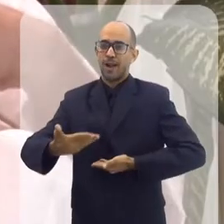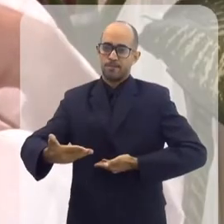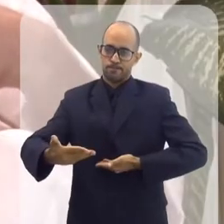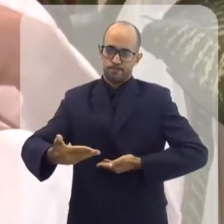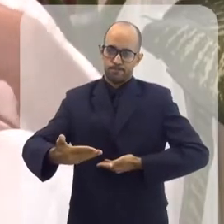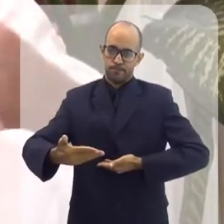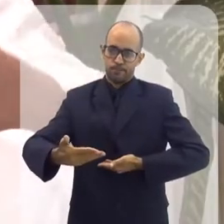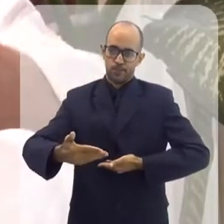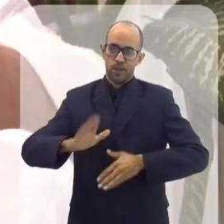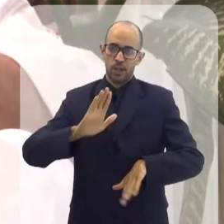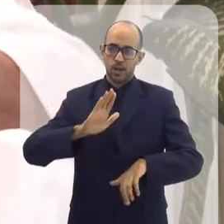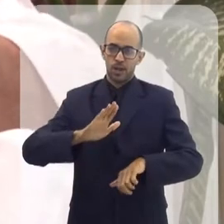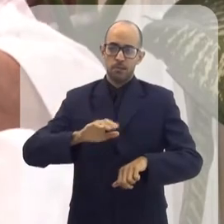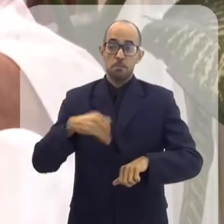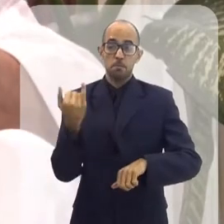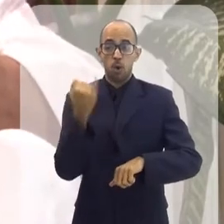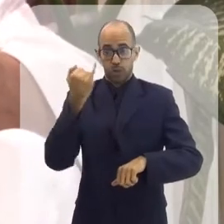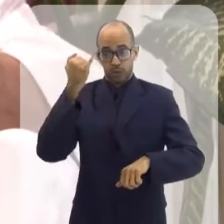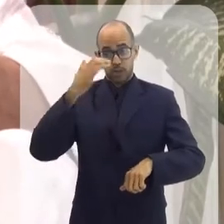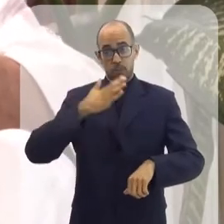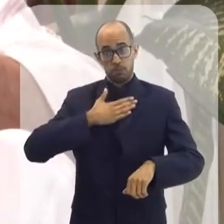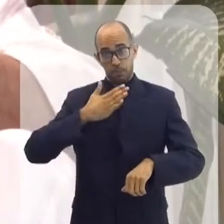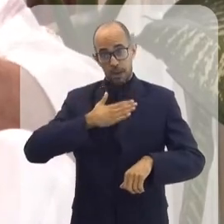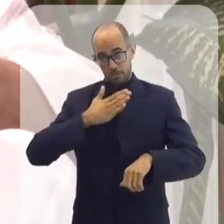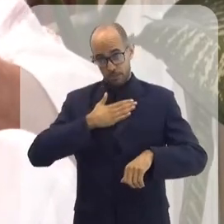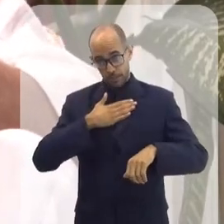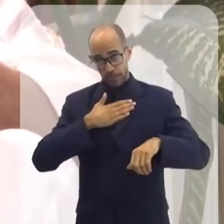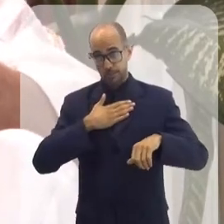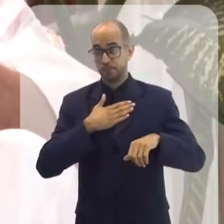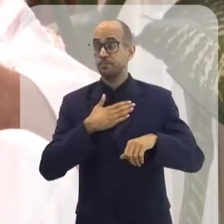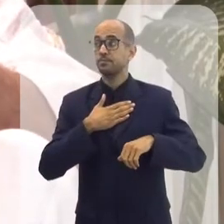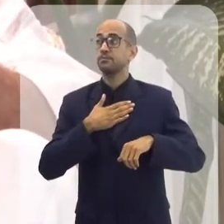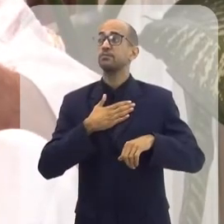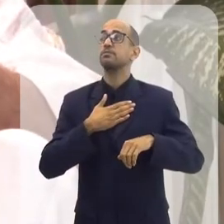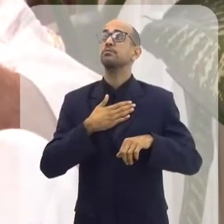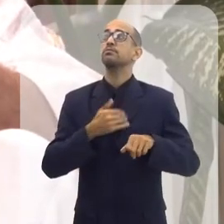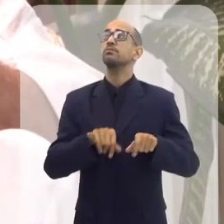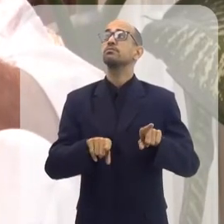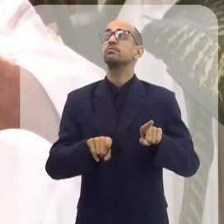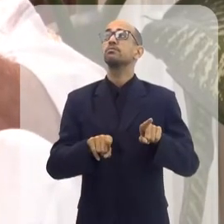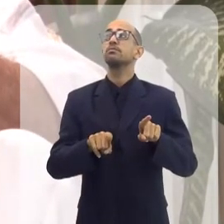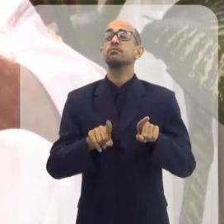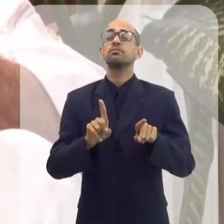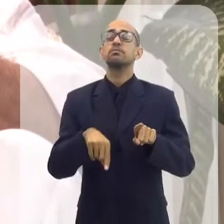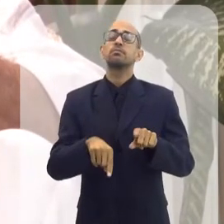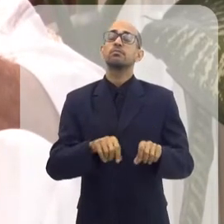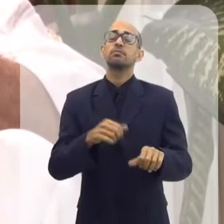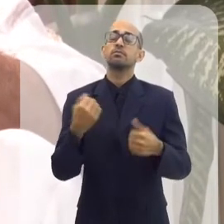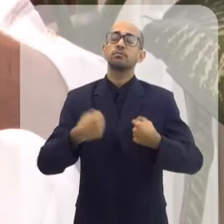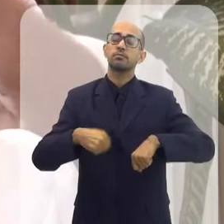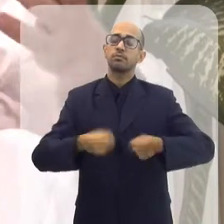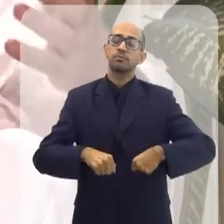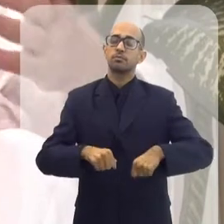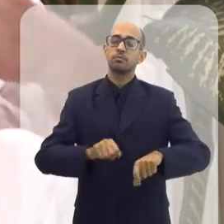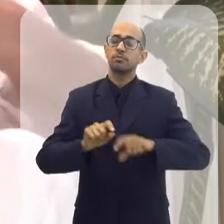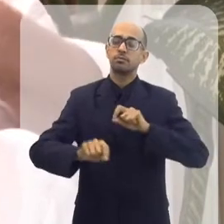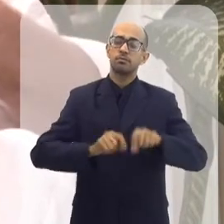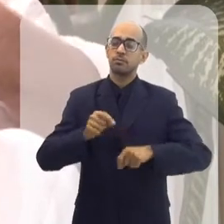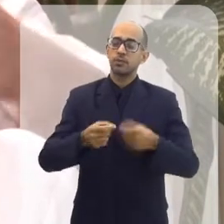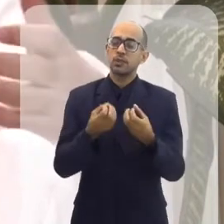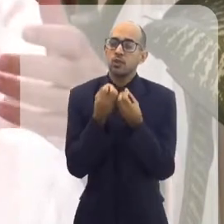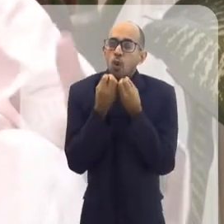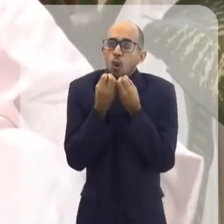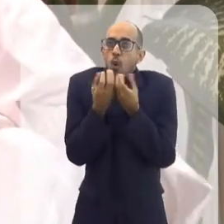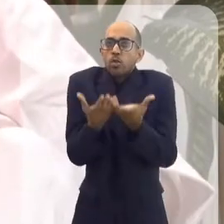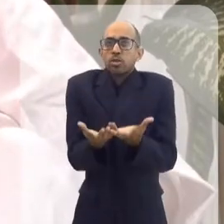aquilo que ela tão importante que eu entendi que era tão importante para mim lá necessidade de externar